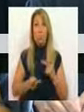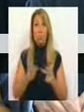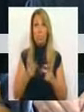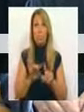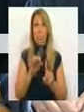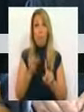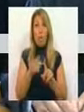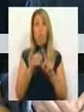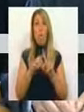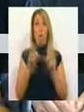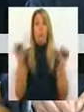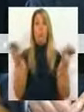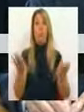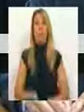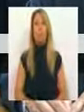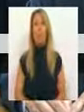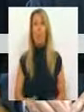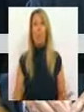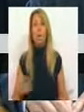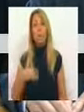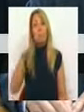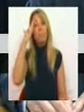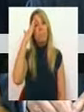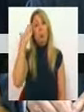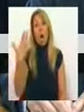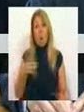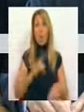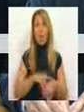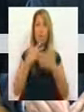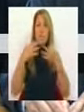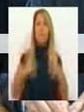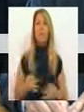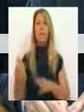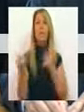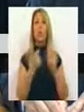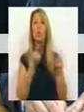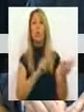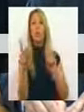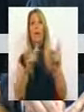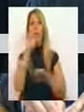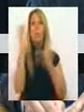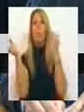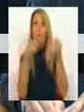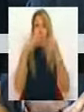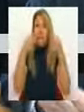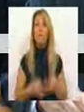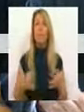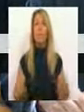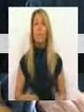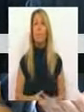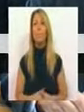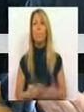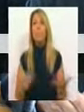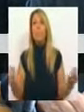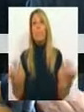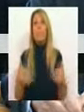facto achamos que este seria, se calhar, o momento para podermos discutir uma reforma da floresta a sério. Só